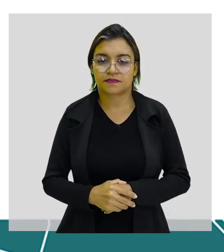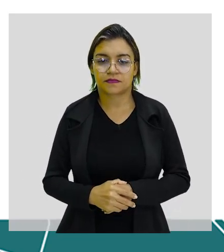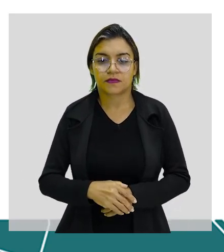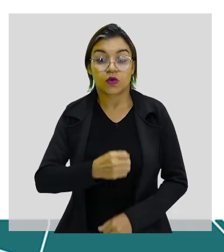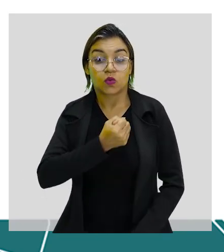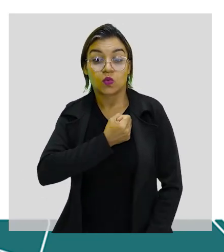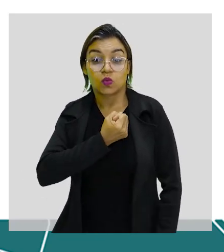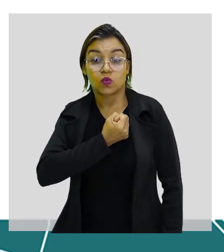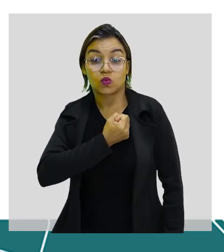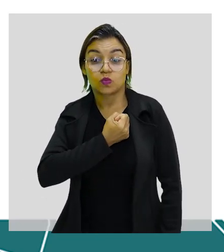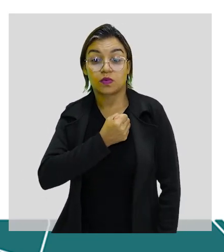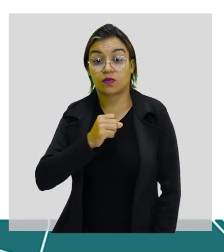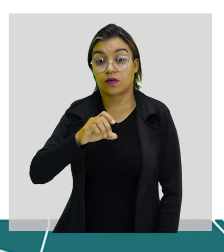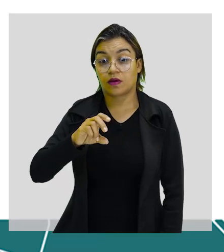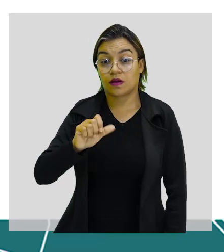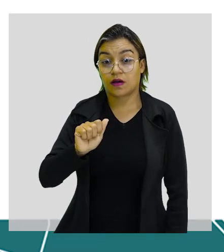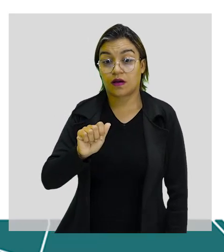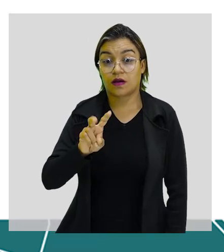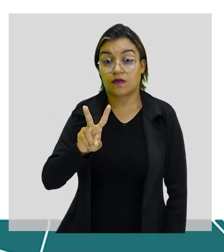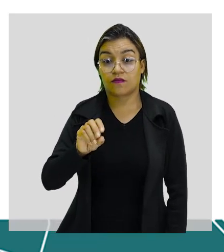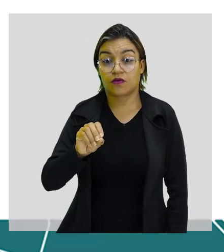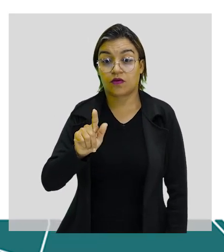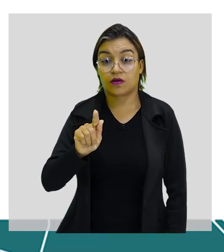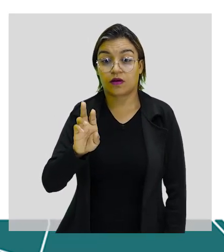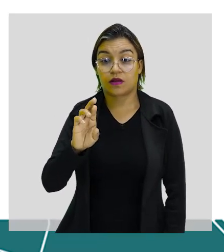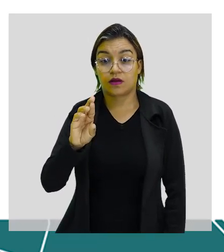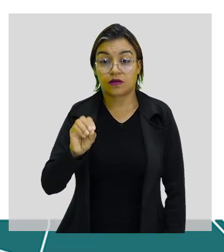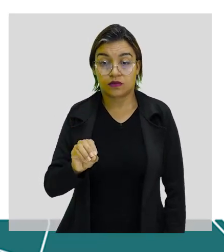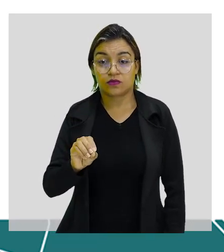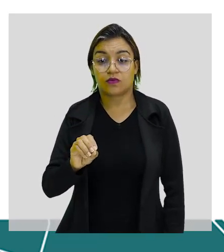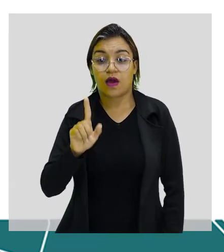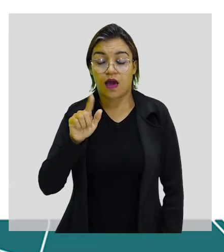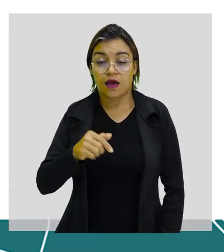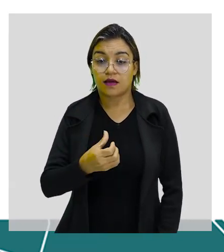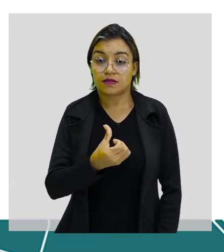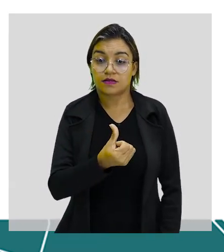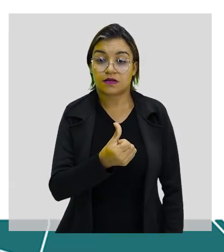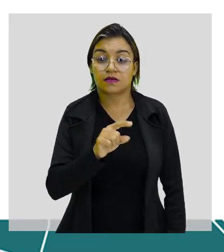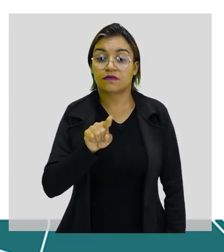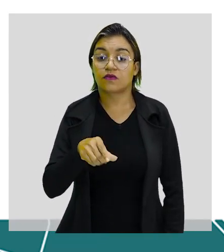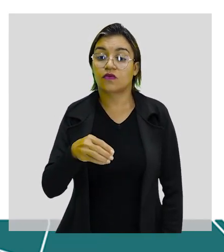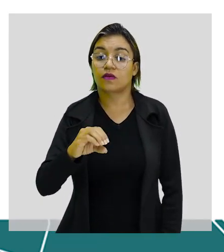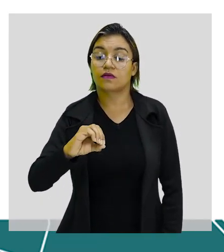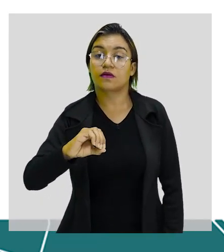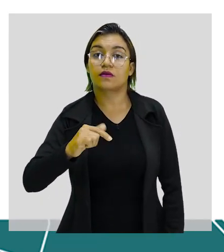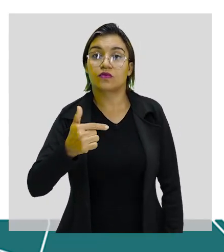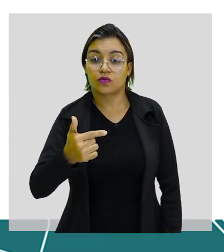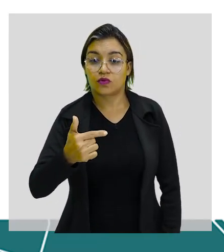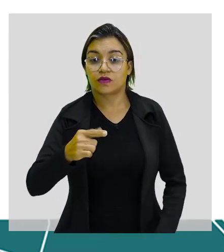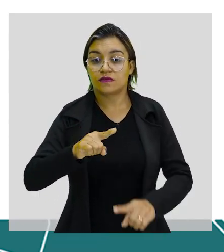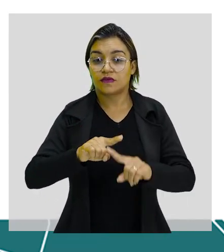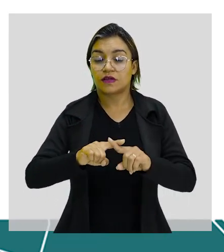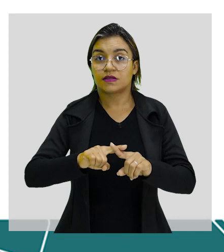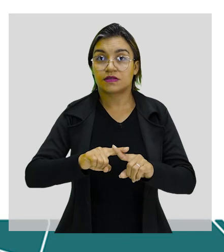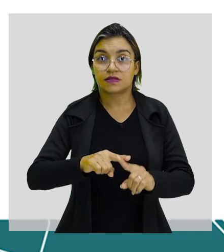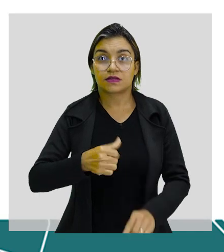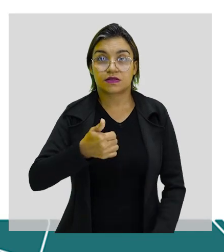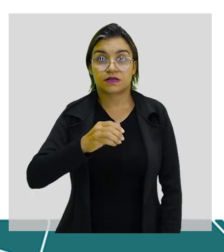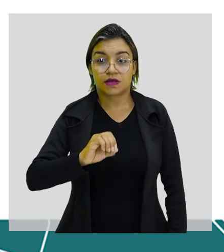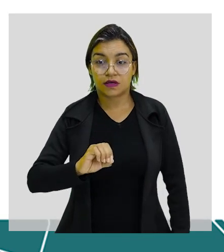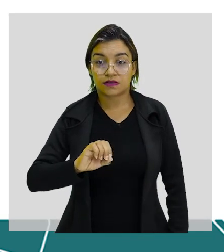O número de Avogadro vale 6,02 vezes 10 a